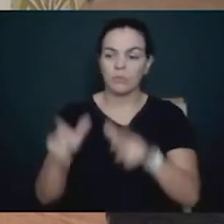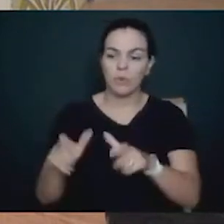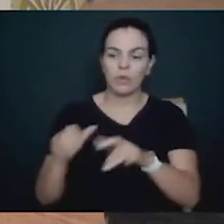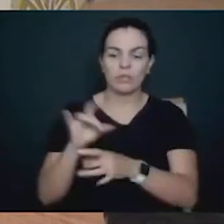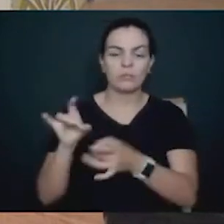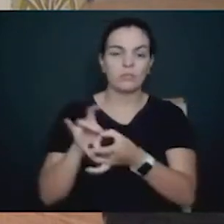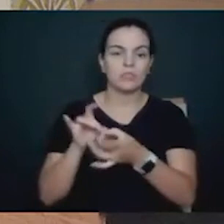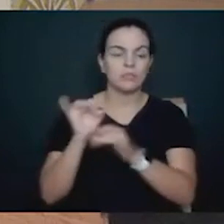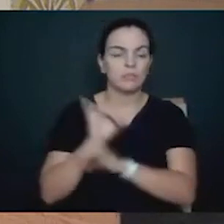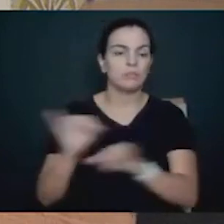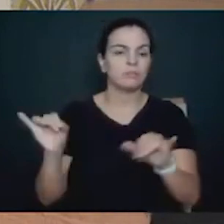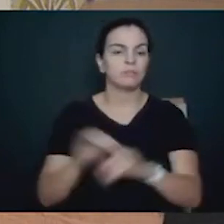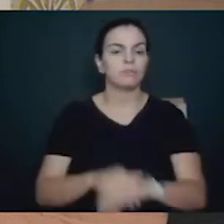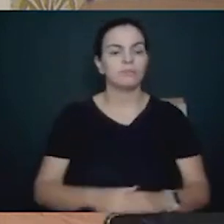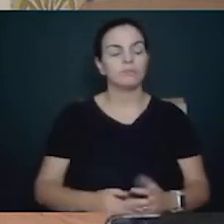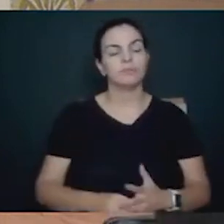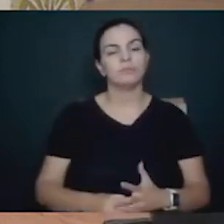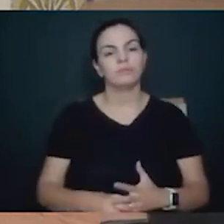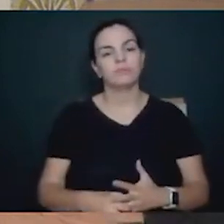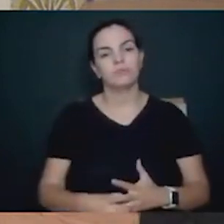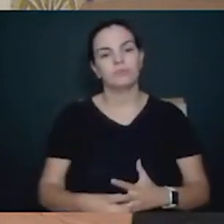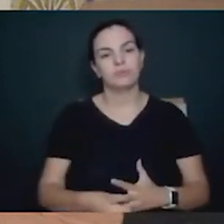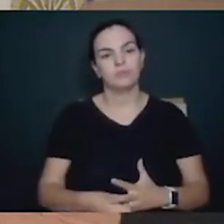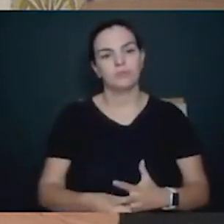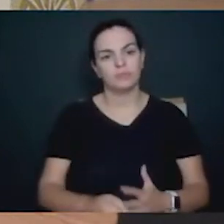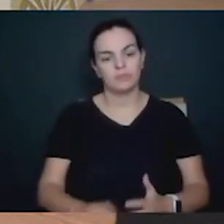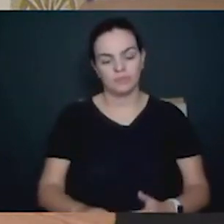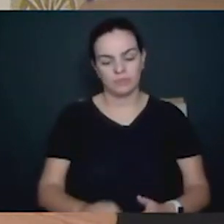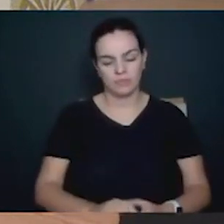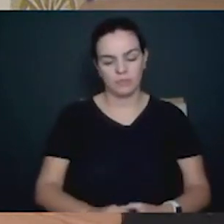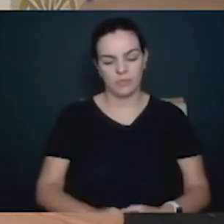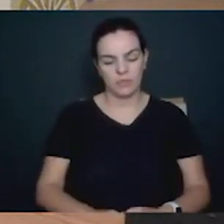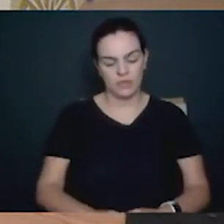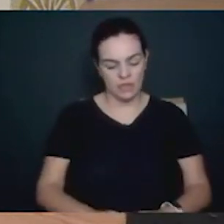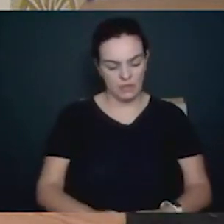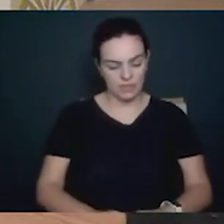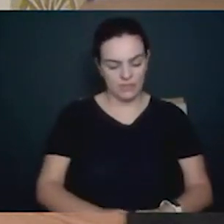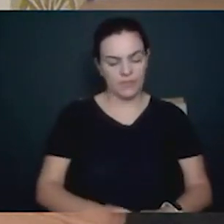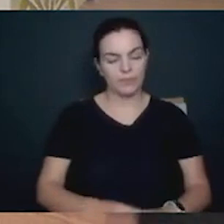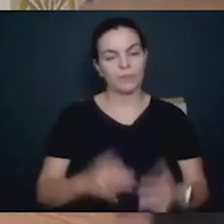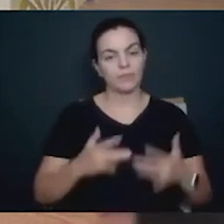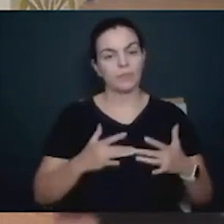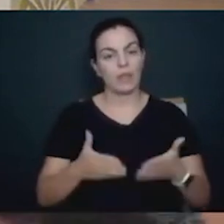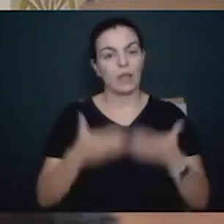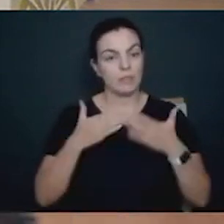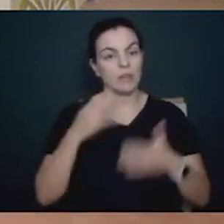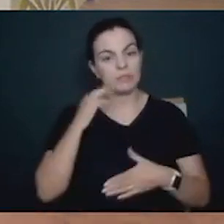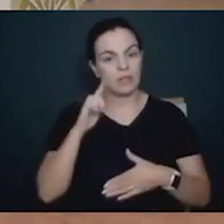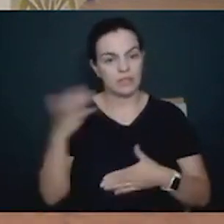a parte, presidente. A partes, antes de encerrar aqui e encaminhar pelo pedido de voto favorável, concedo os apartes. Primeiro, a vereadora Maria Letícia, com a